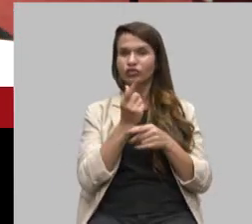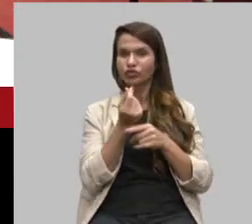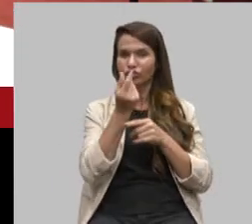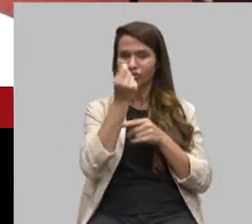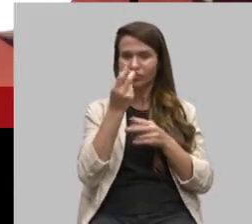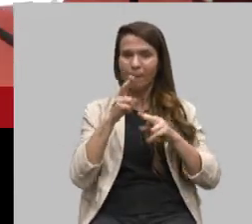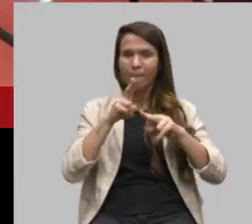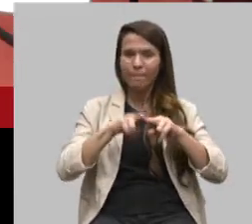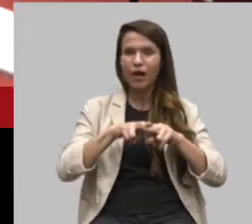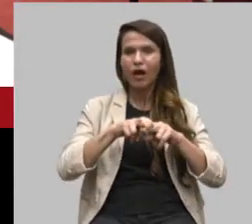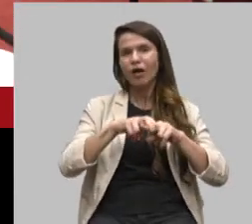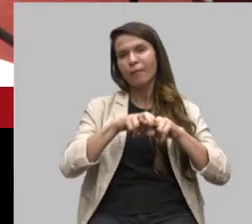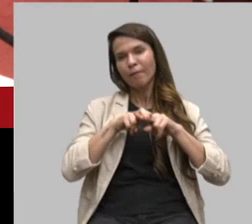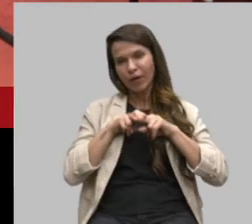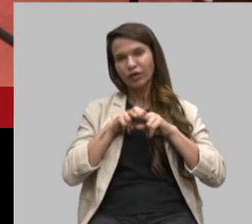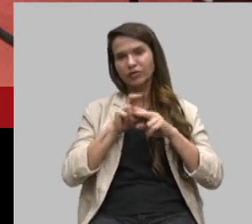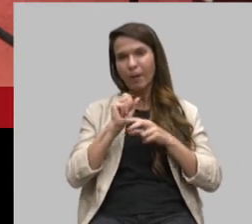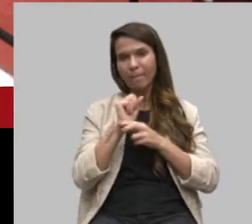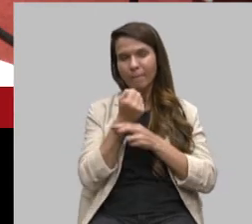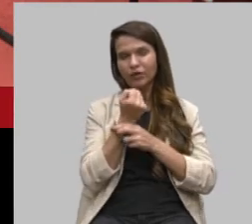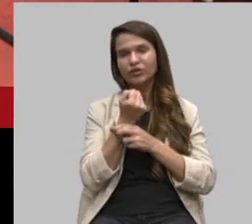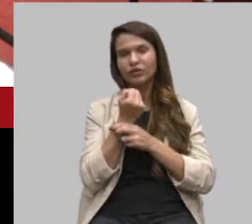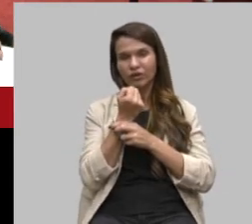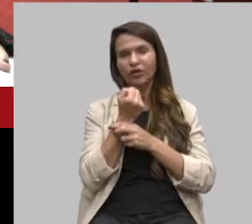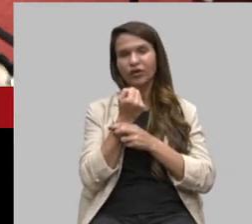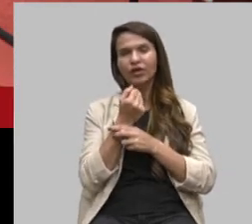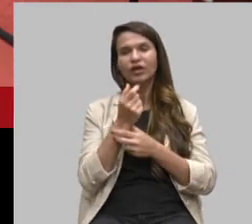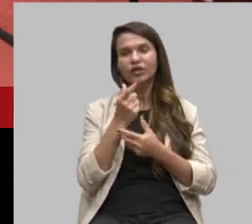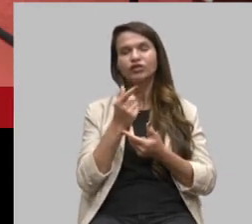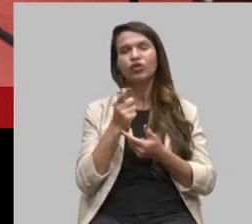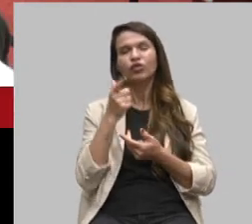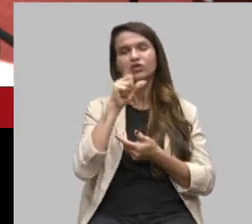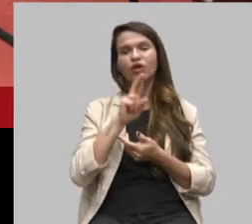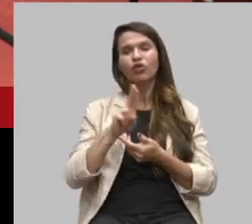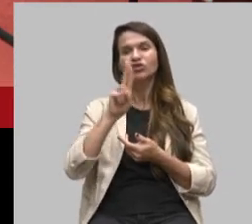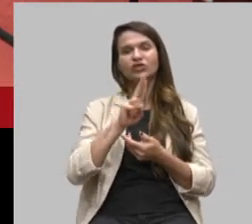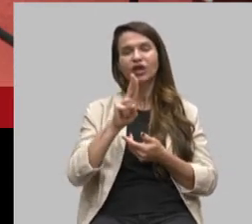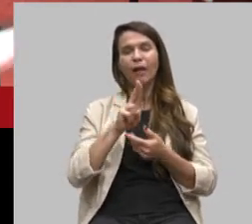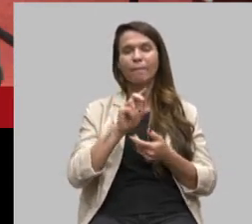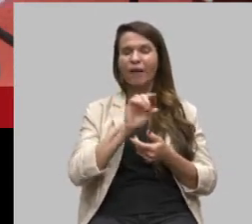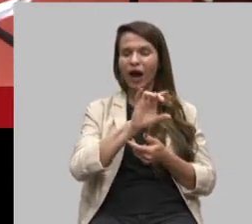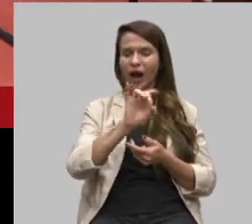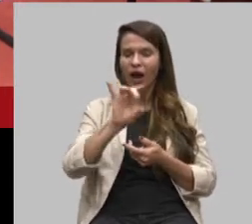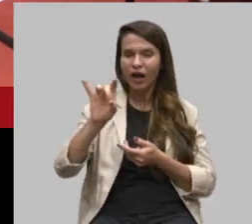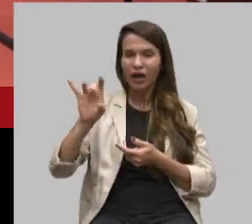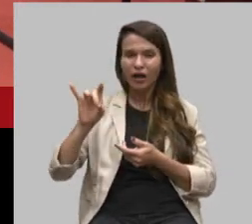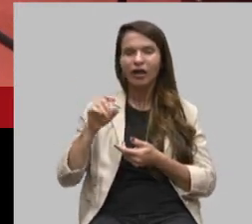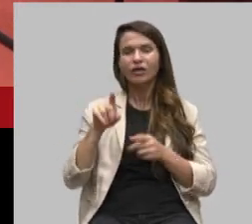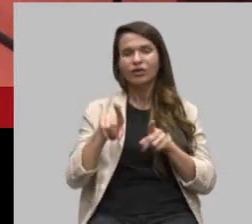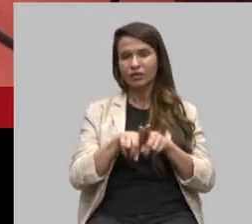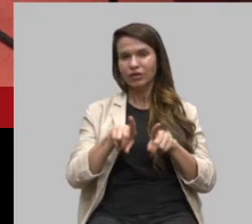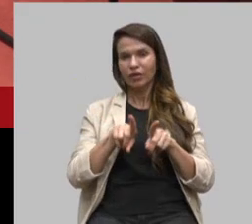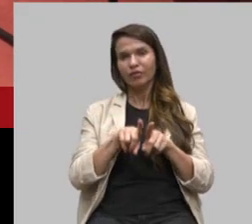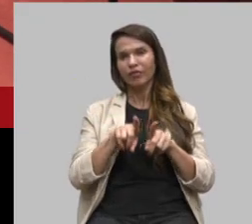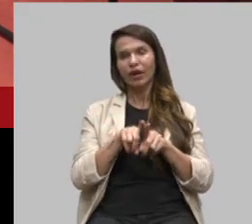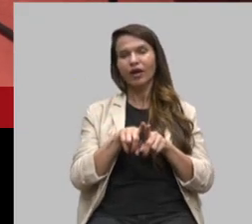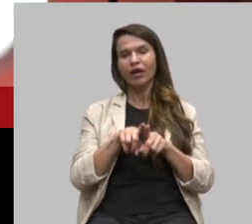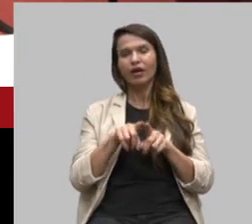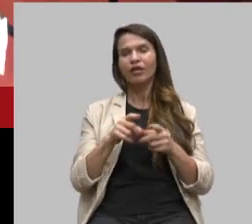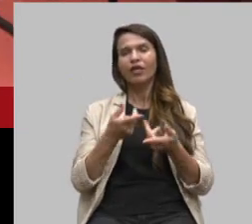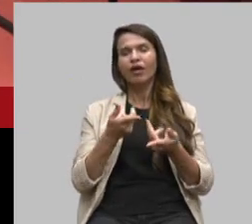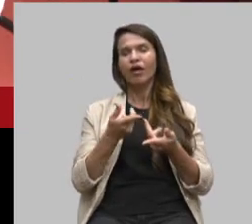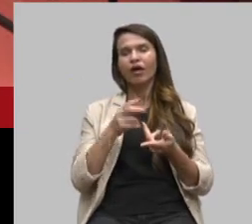é justamente uma proteção para que ele seja utilizado pras coisas certas e sem contar que eu também acho que não enquadra muito